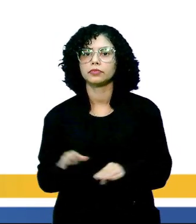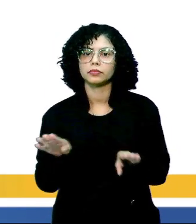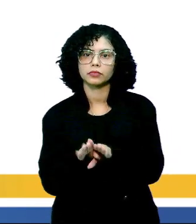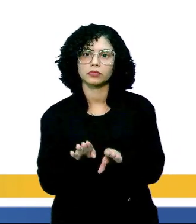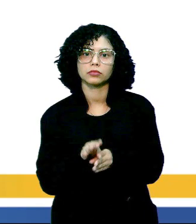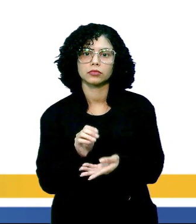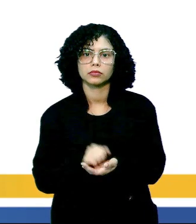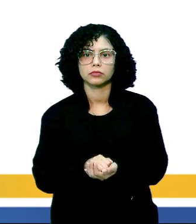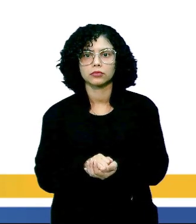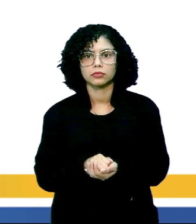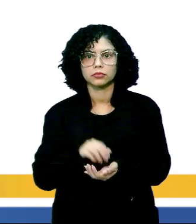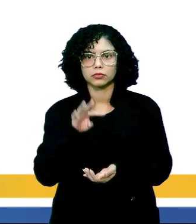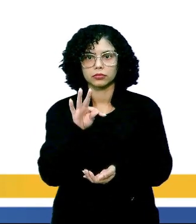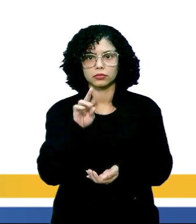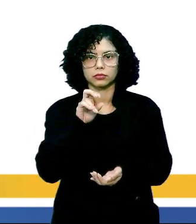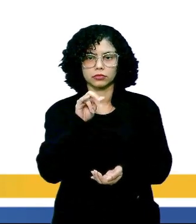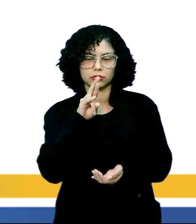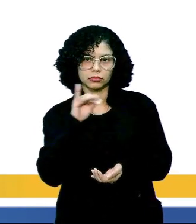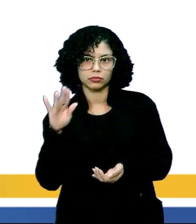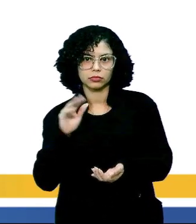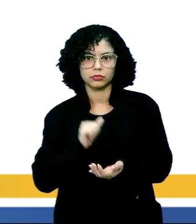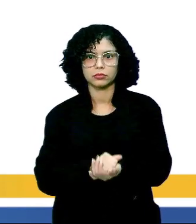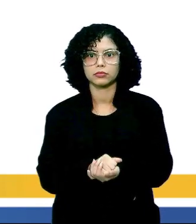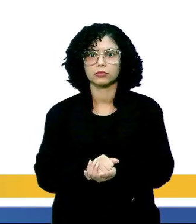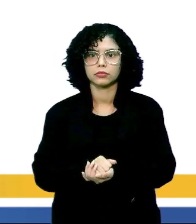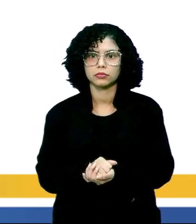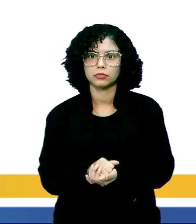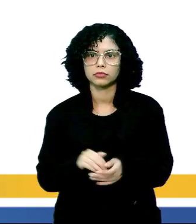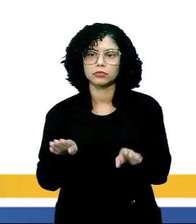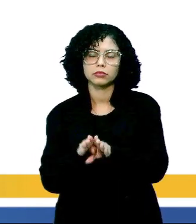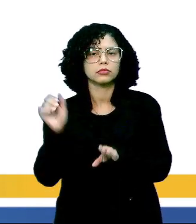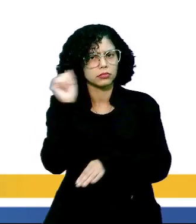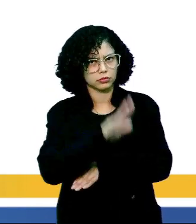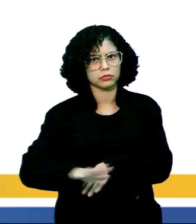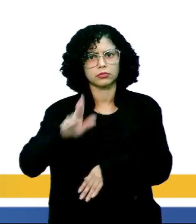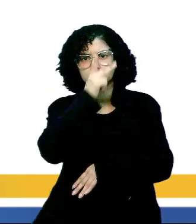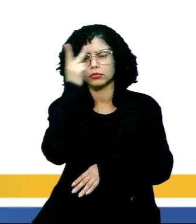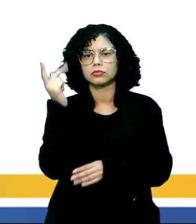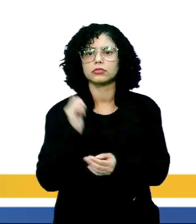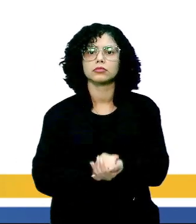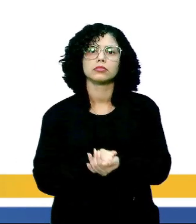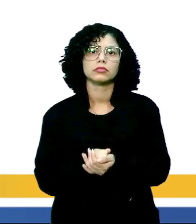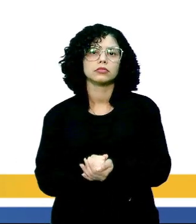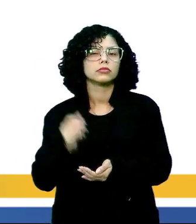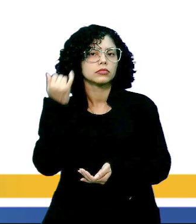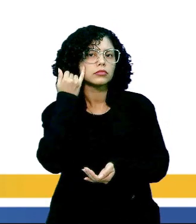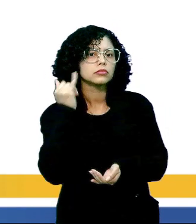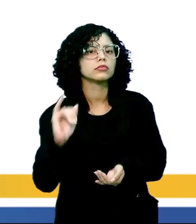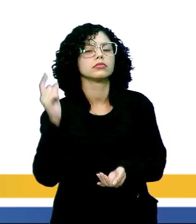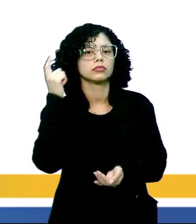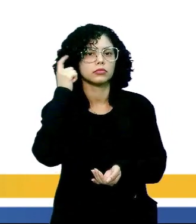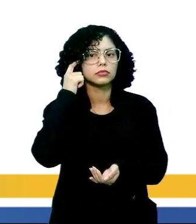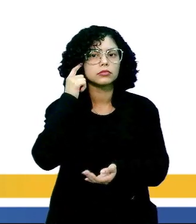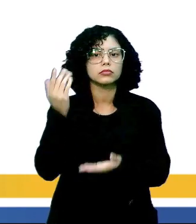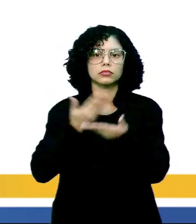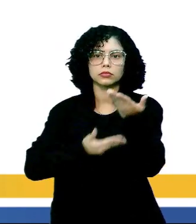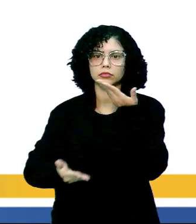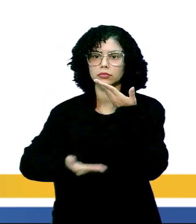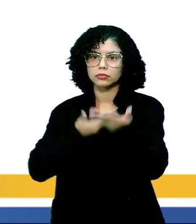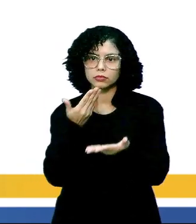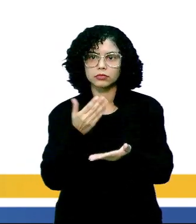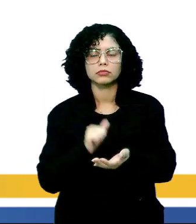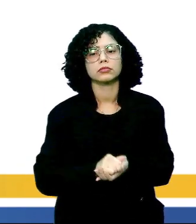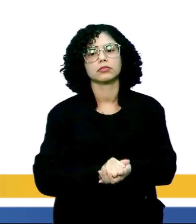nós temos o Twitter, que é o Twitter. Geralmente as pessoas expõem suas ideias, compartilham